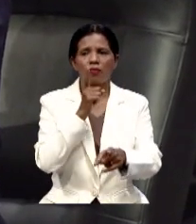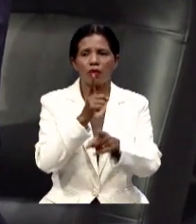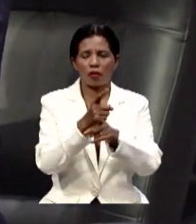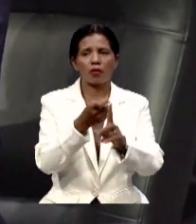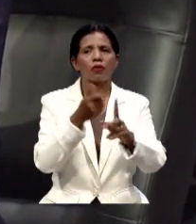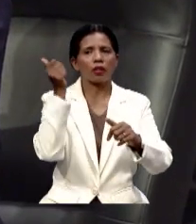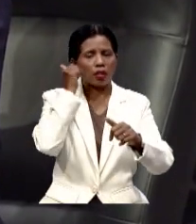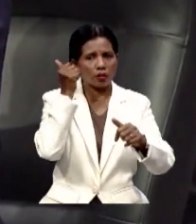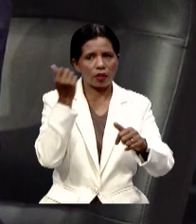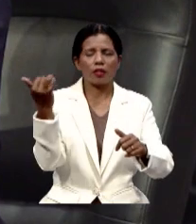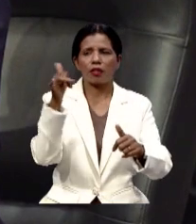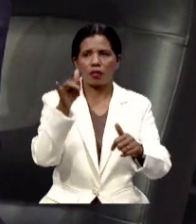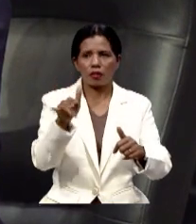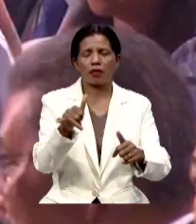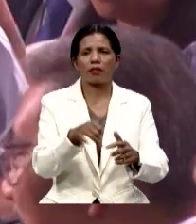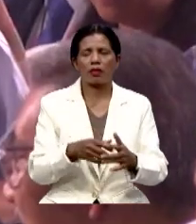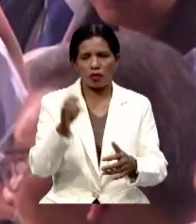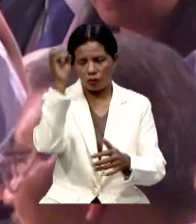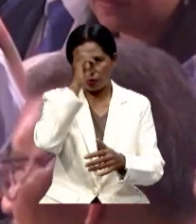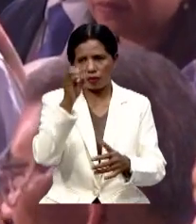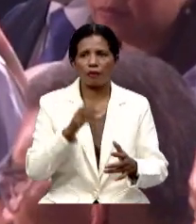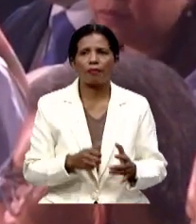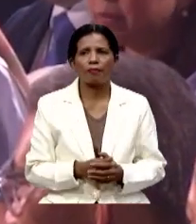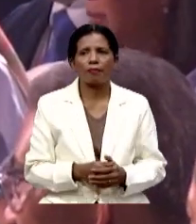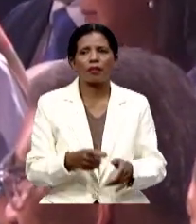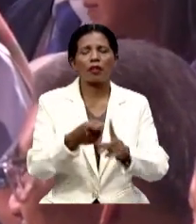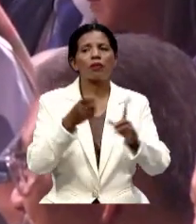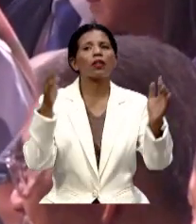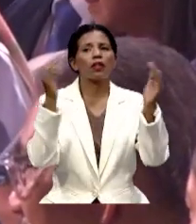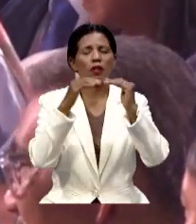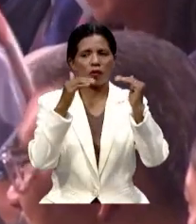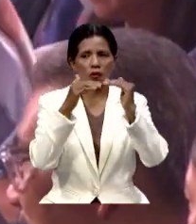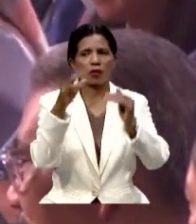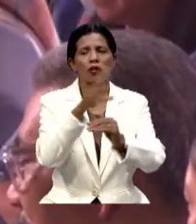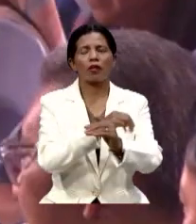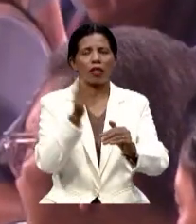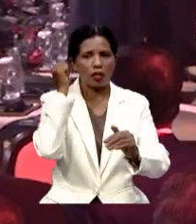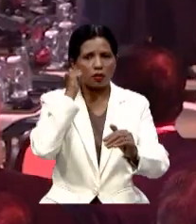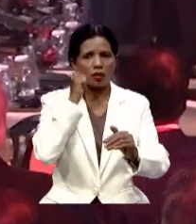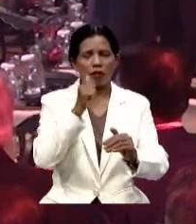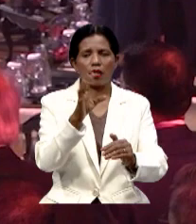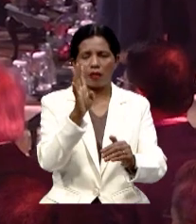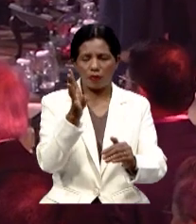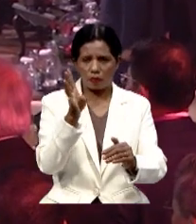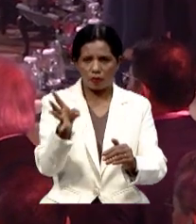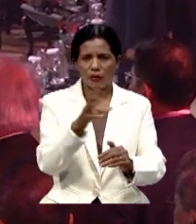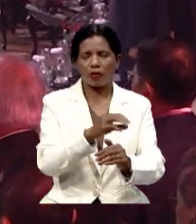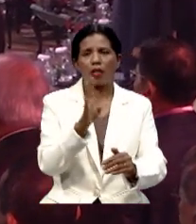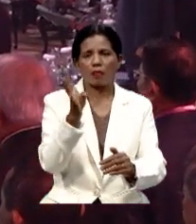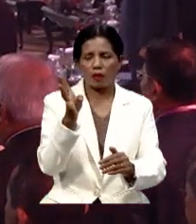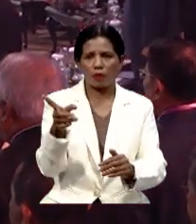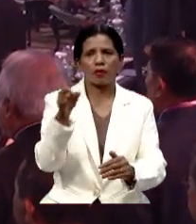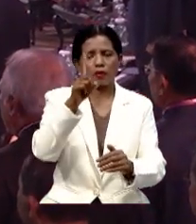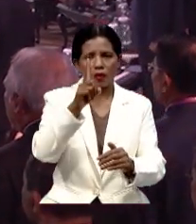da ASEAN ser minha observação. Antes de lhe usar encontro alto nível ASEAN, Badala Hatnulu, no Hatnulu